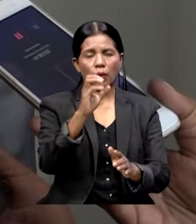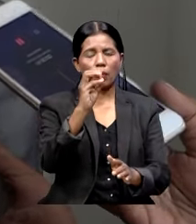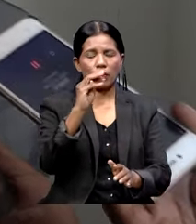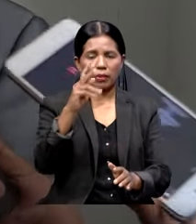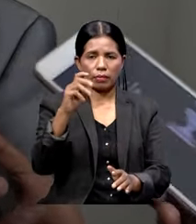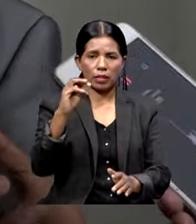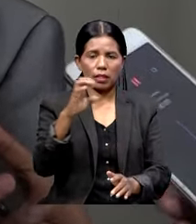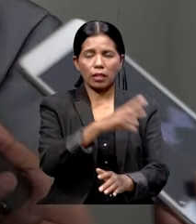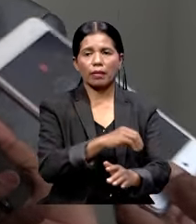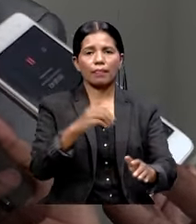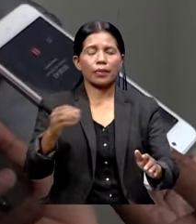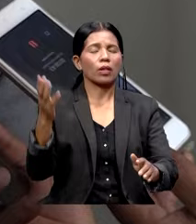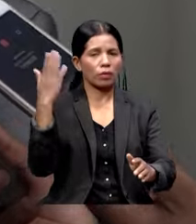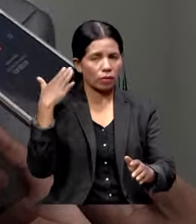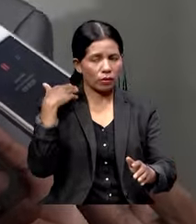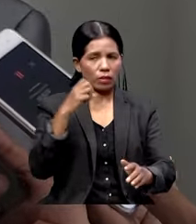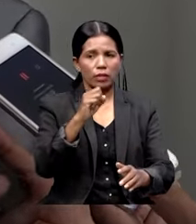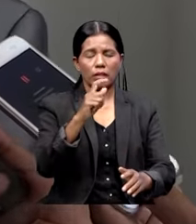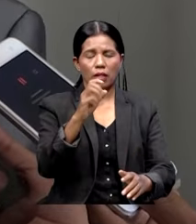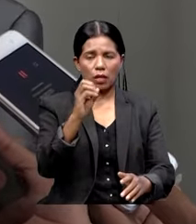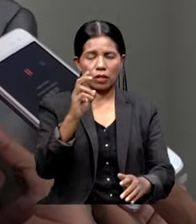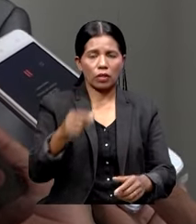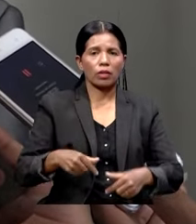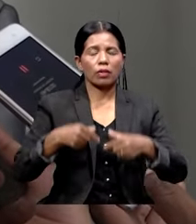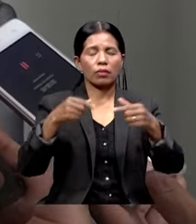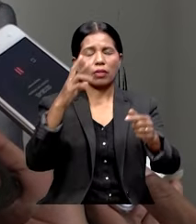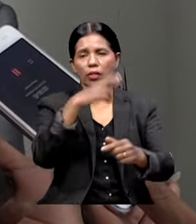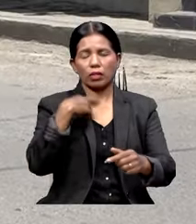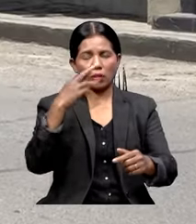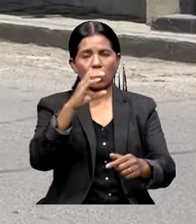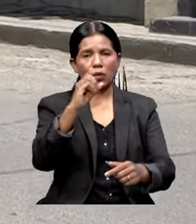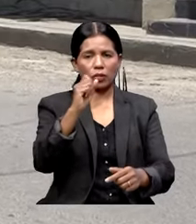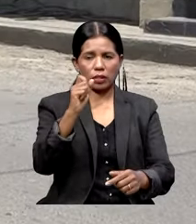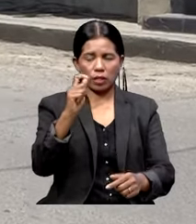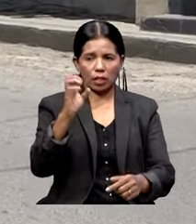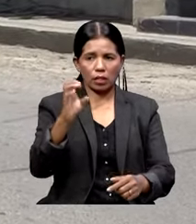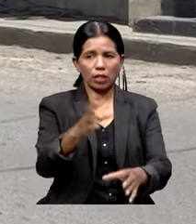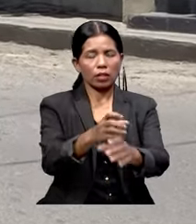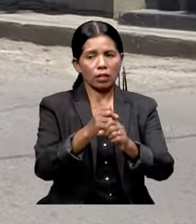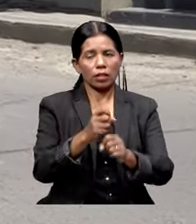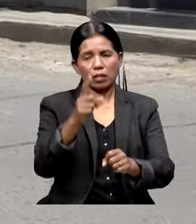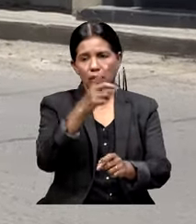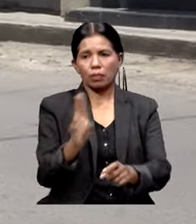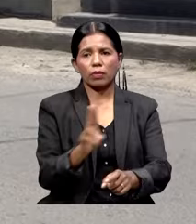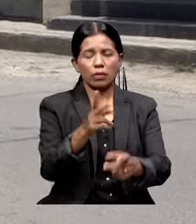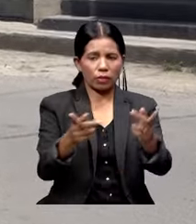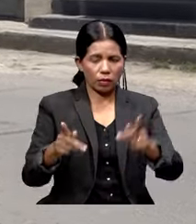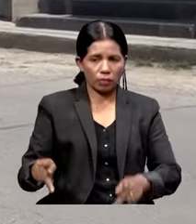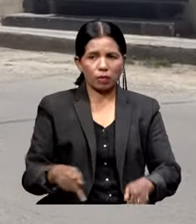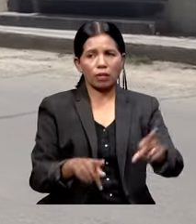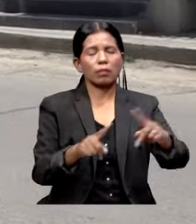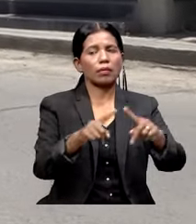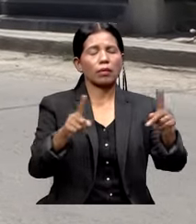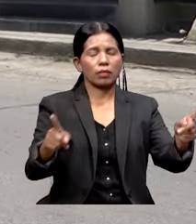organização urbana antes ne se atou foi um aviso para restaurante Cosette a tu sopo também ocupa espaço público mas bem na